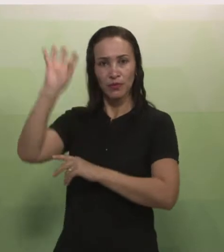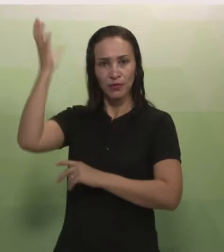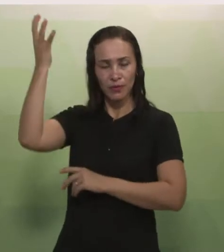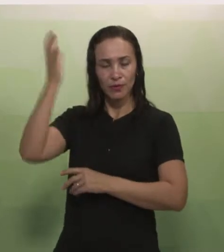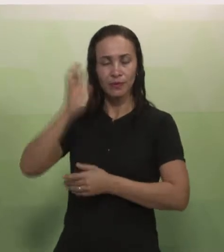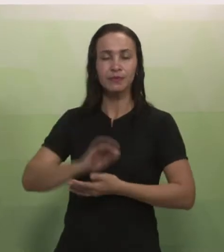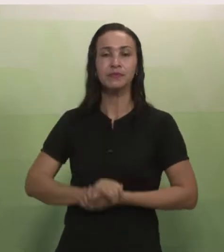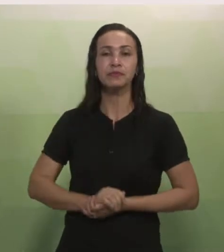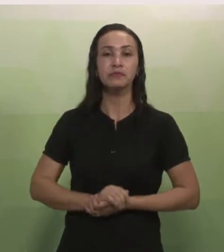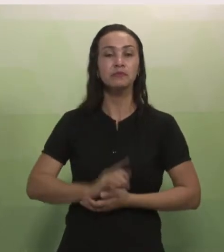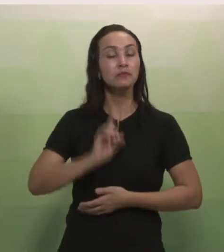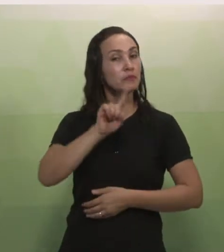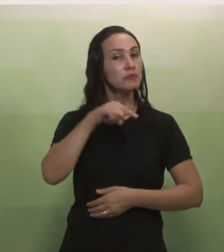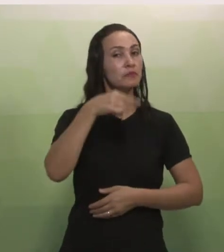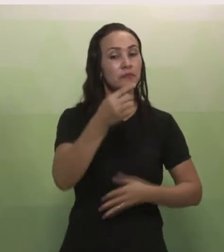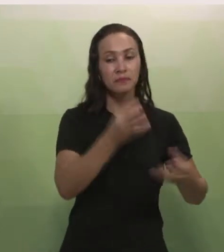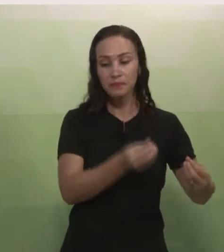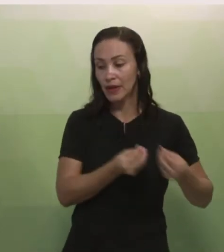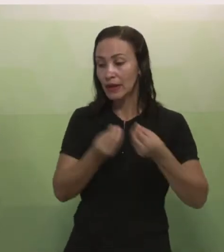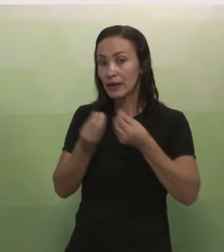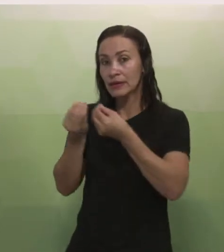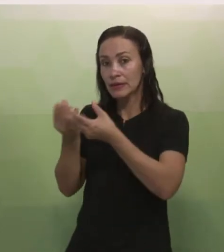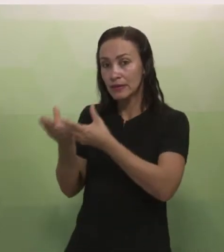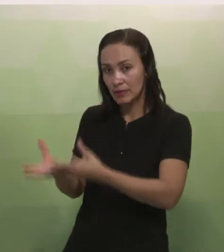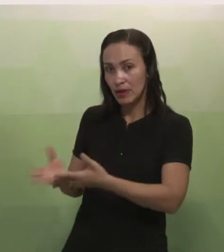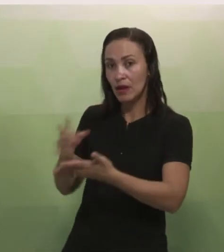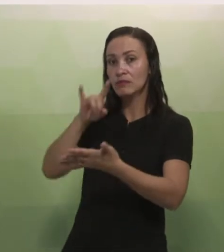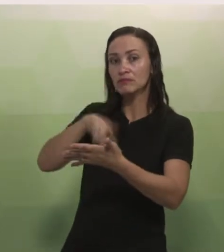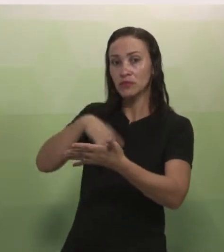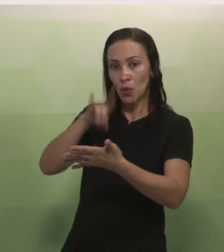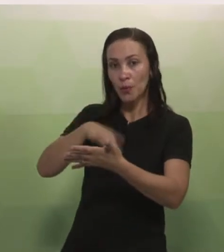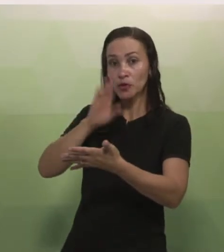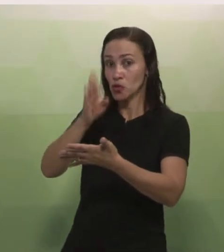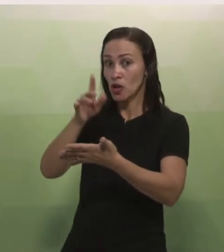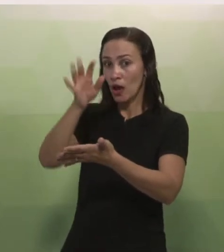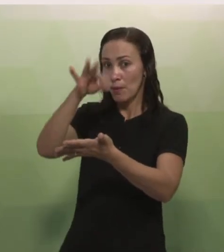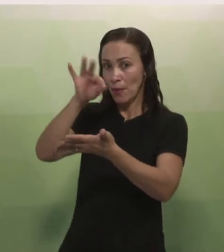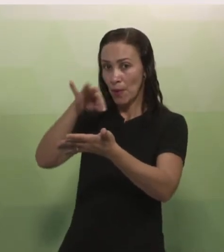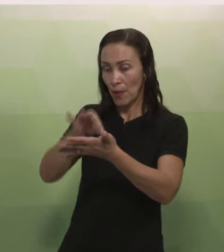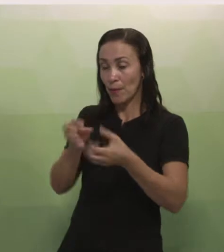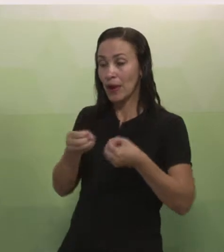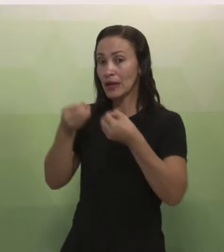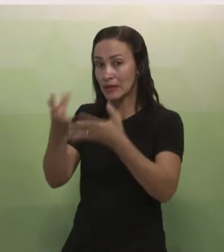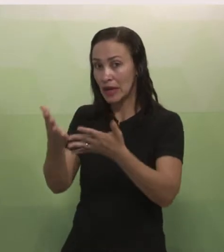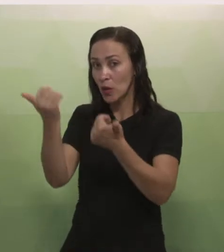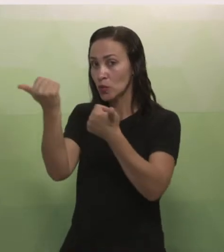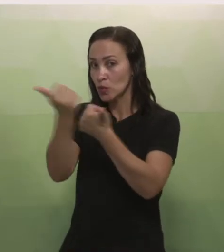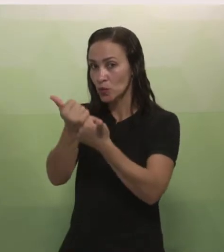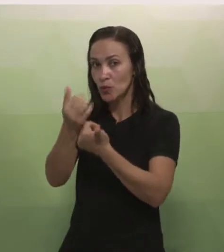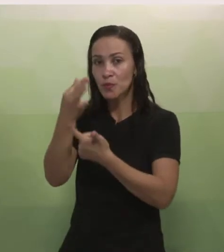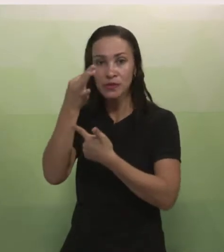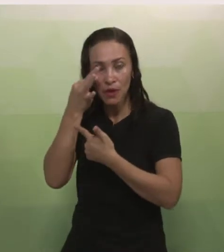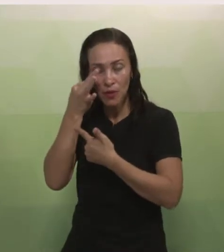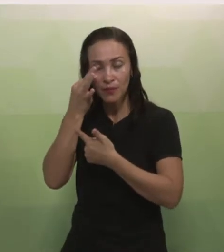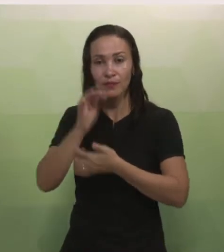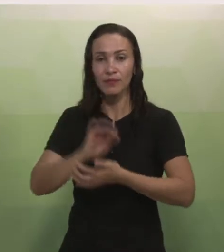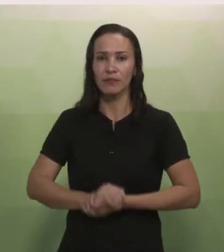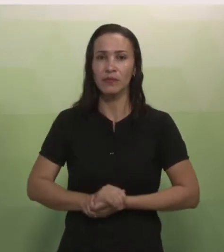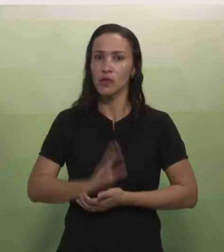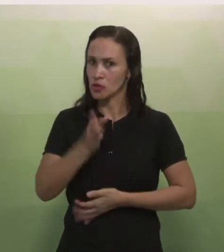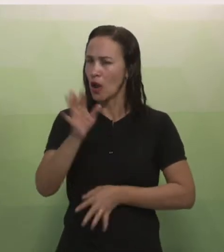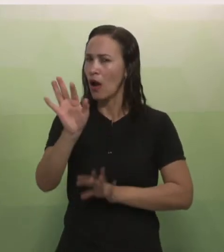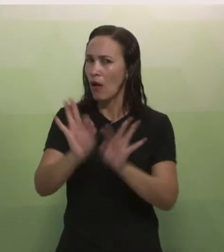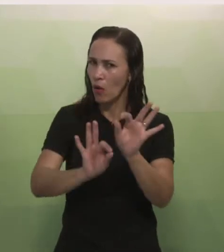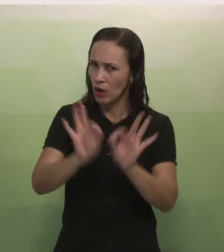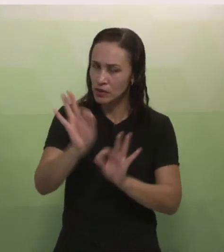Vai entregar o formulário, né, preenchido ao tutor presencial,